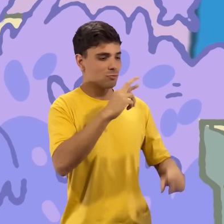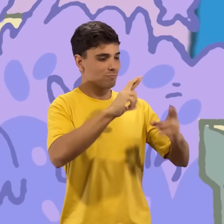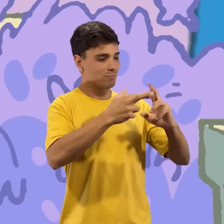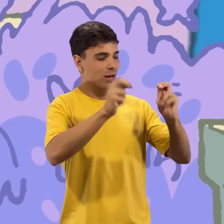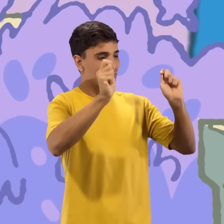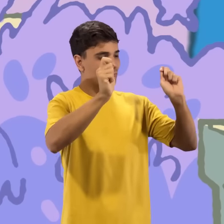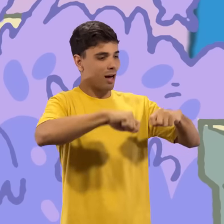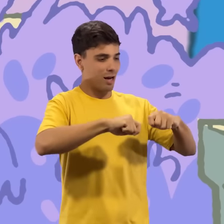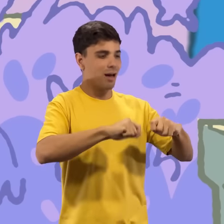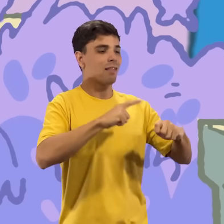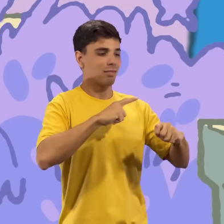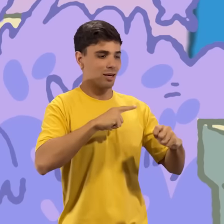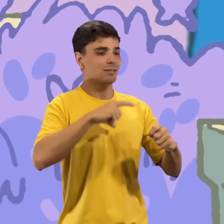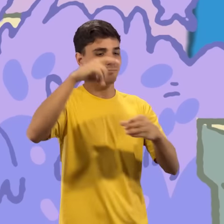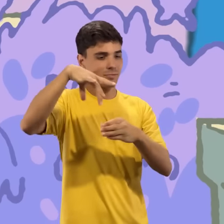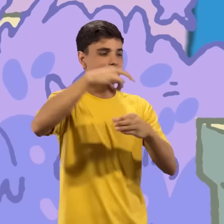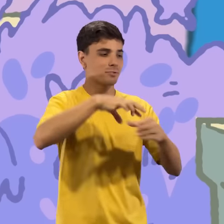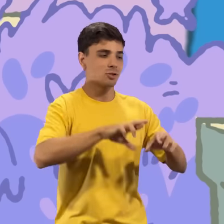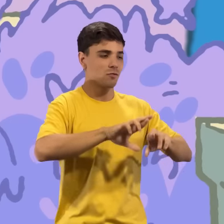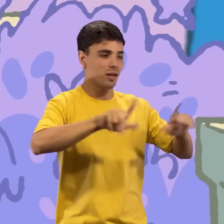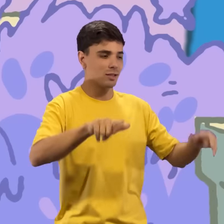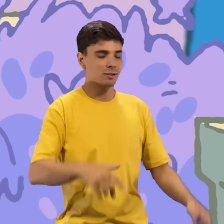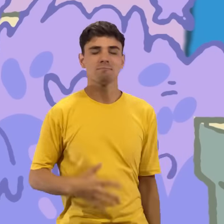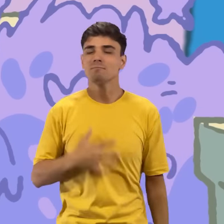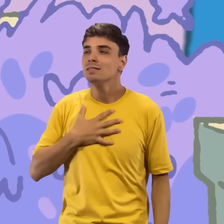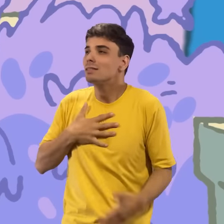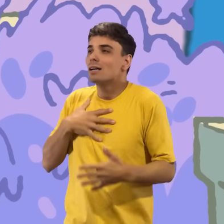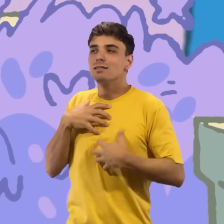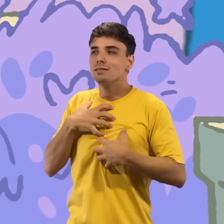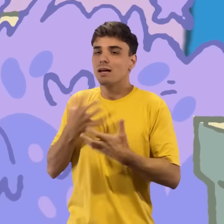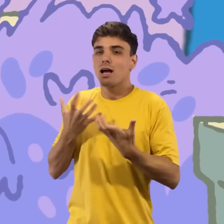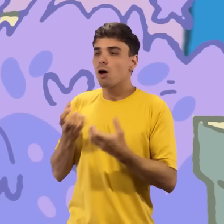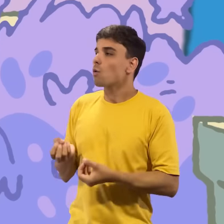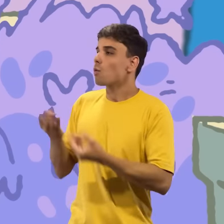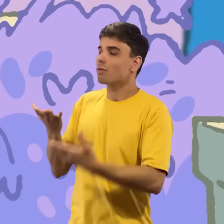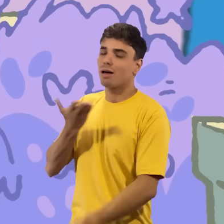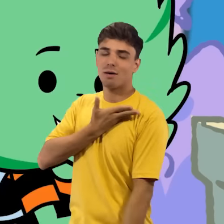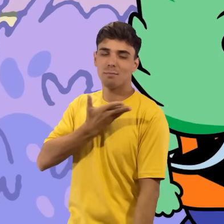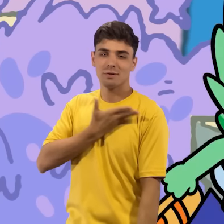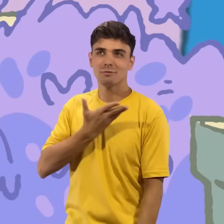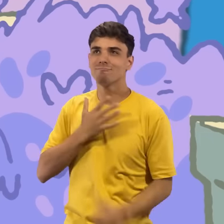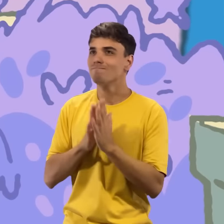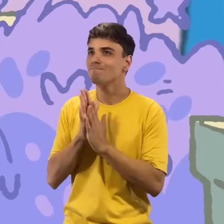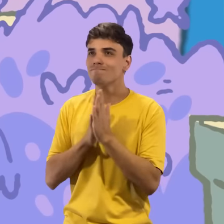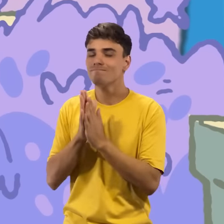lixo não vai pro lixo. Não vejo a hora de contar pros meus amigos.